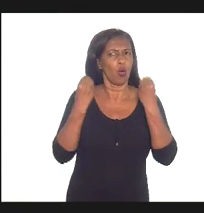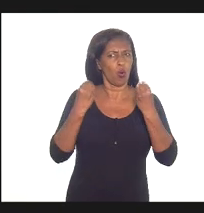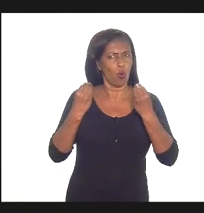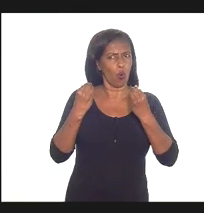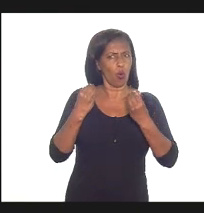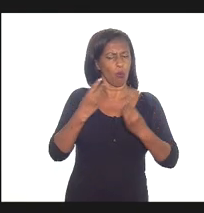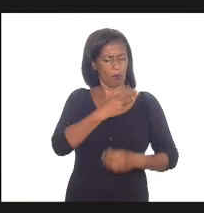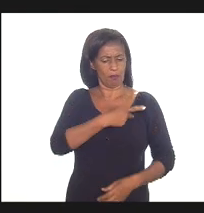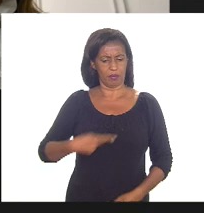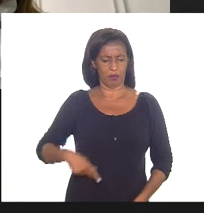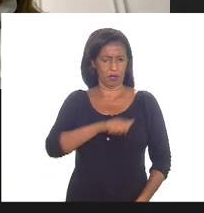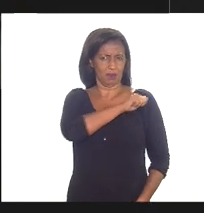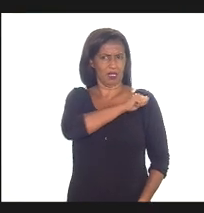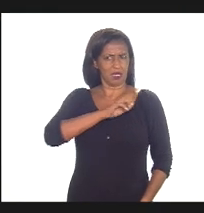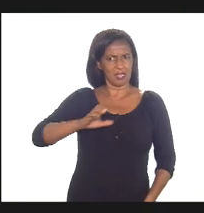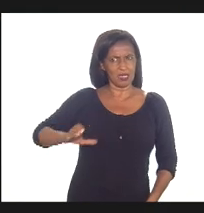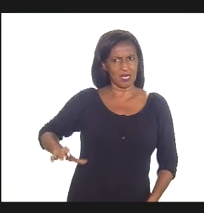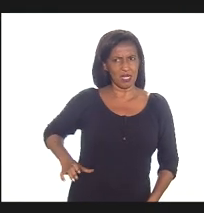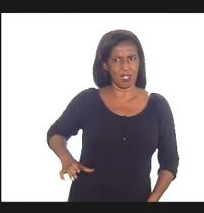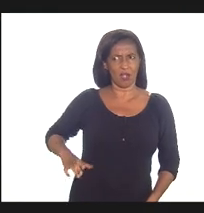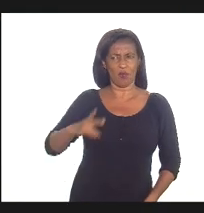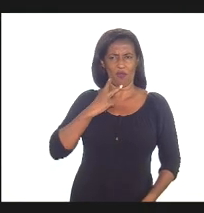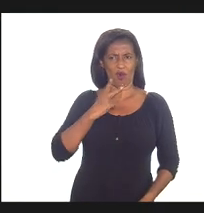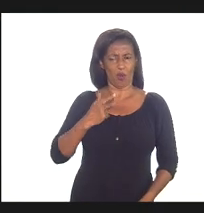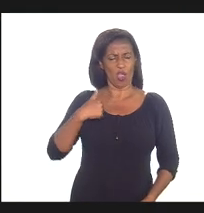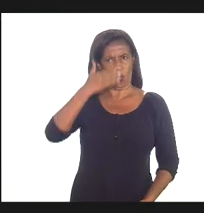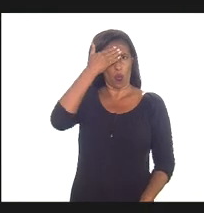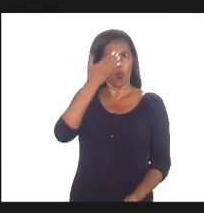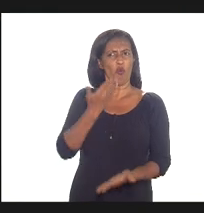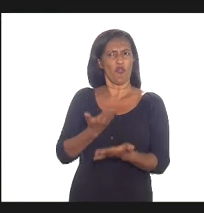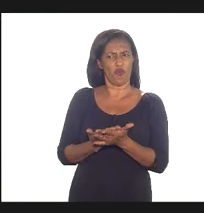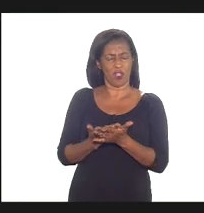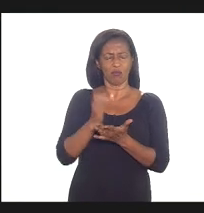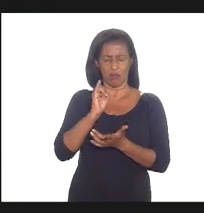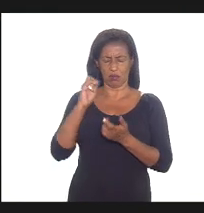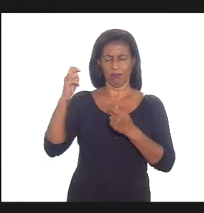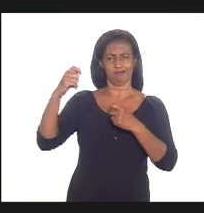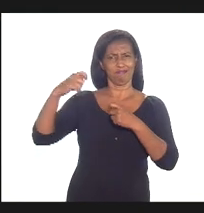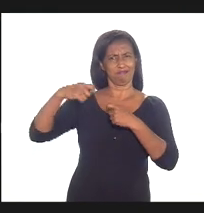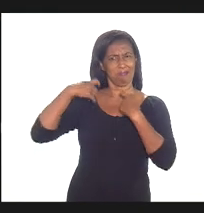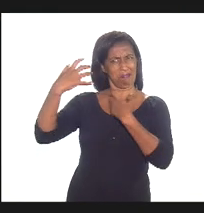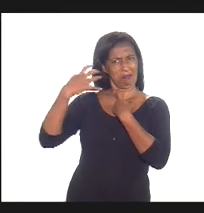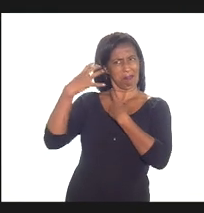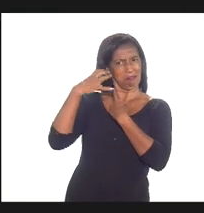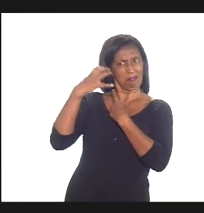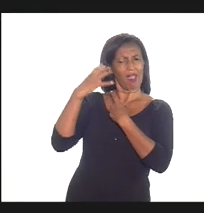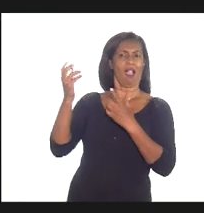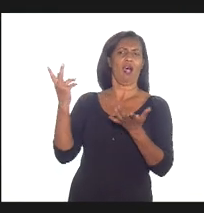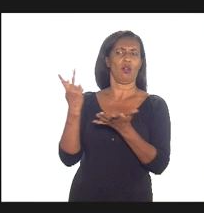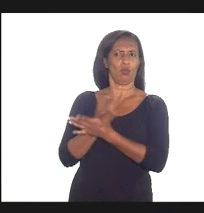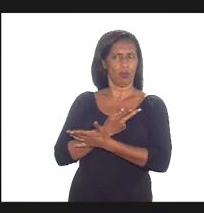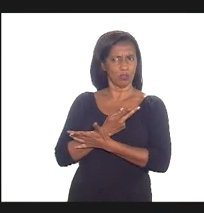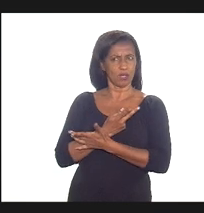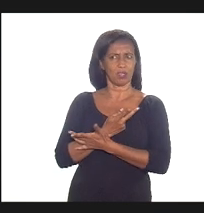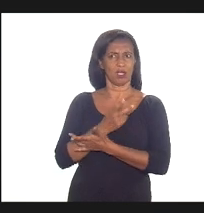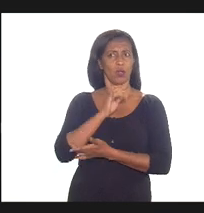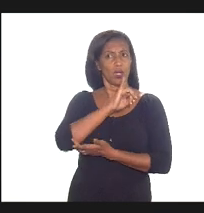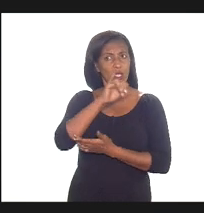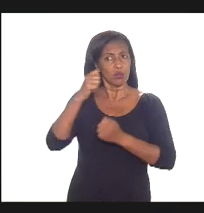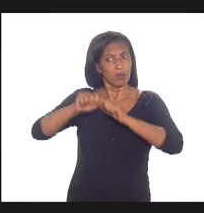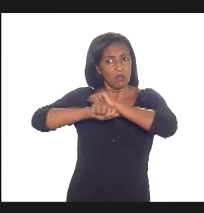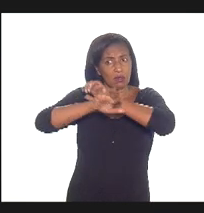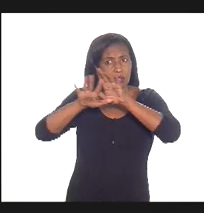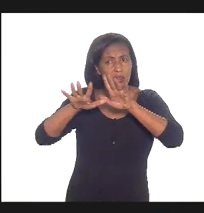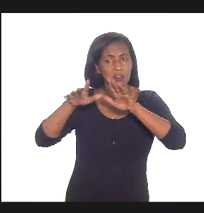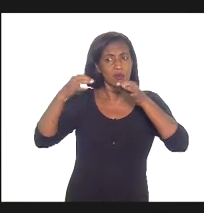clareza, e eu confio no presidente do nosso parlamento, que existiu esse tipo de pressão, que essa questão venha realmente a ser